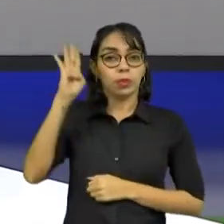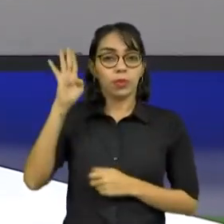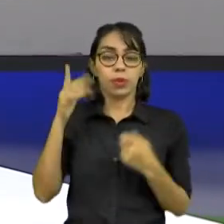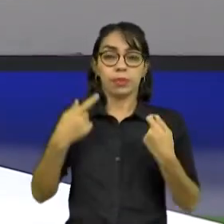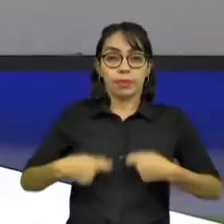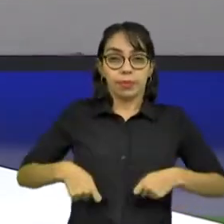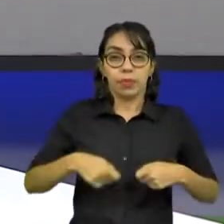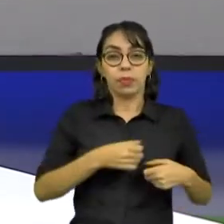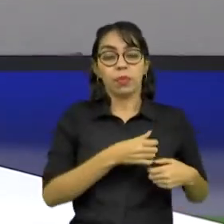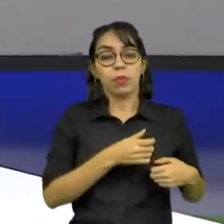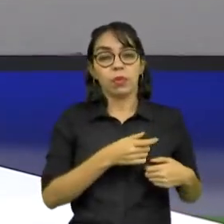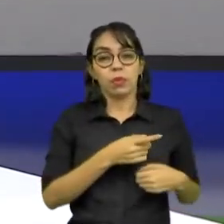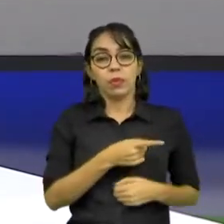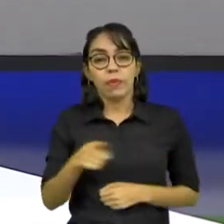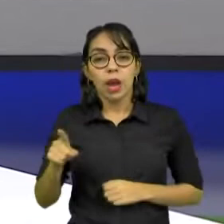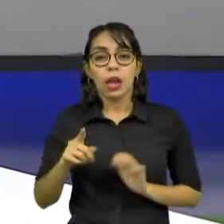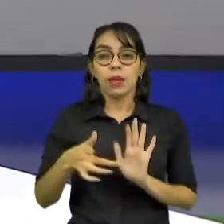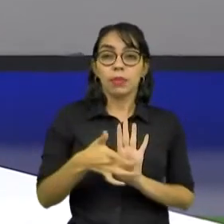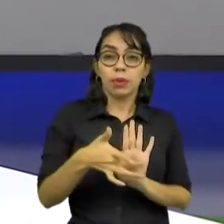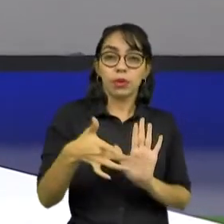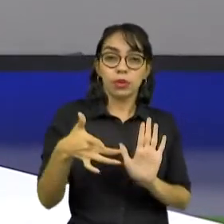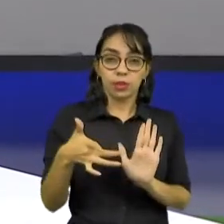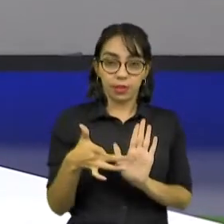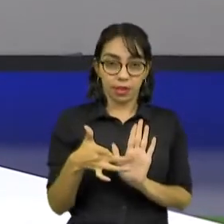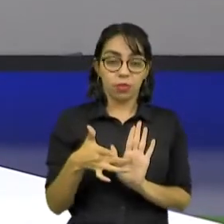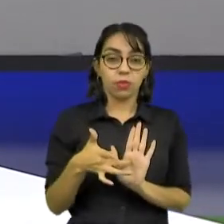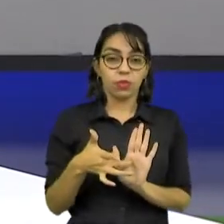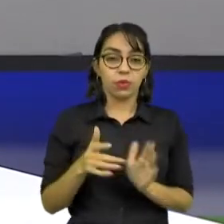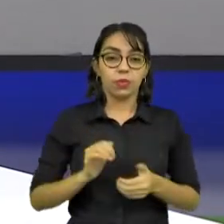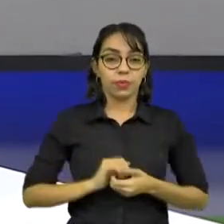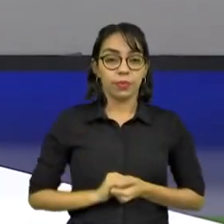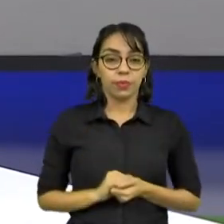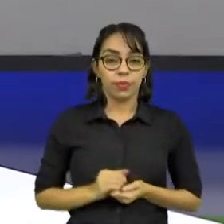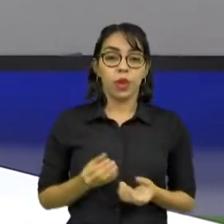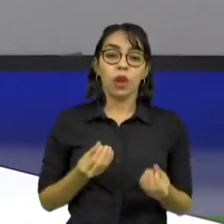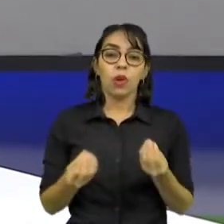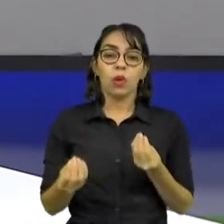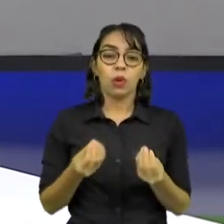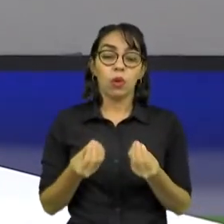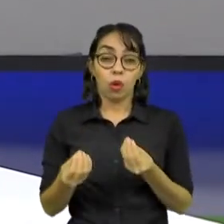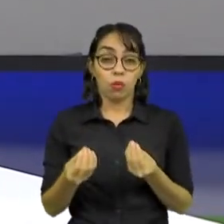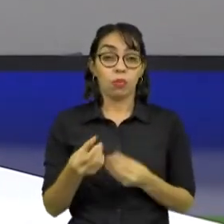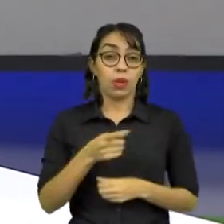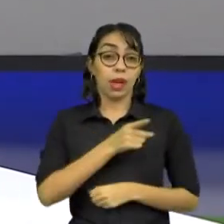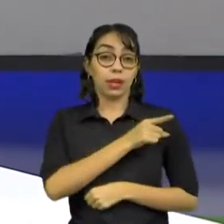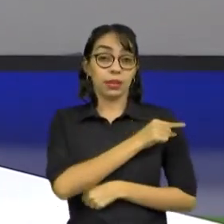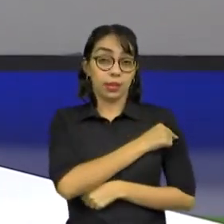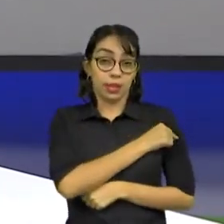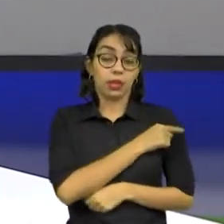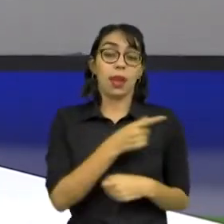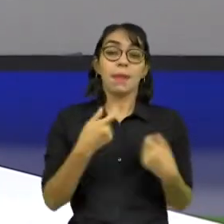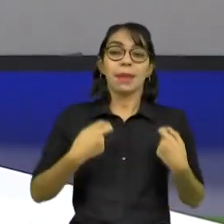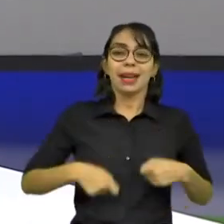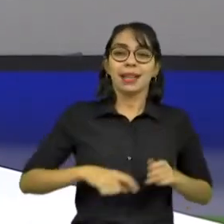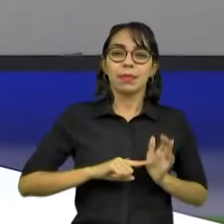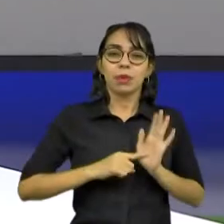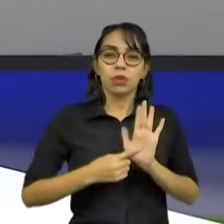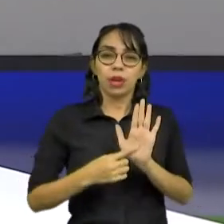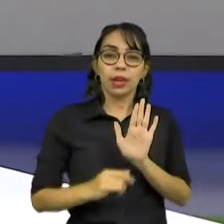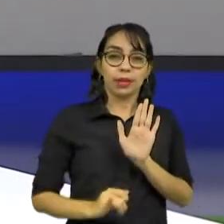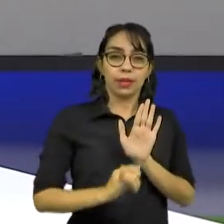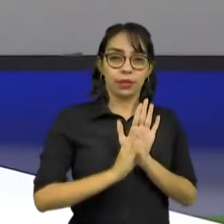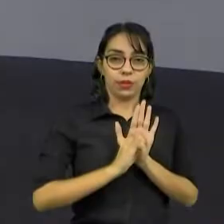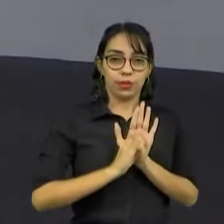manhã às 5 da tarde. Para ter acesso à imunização, é necessário apresentar documento oficial com